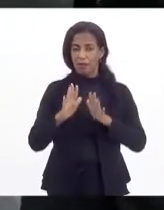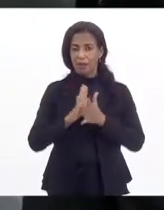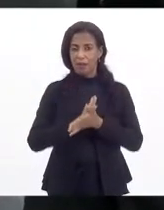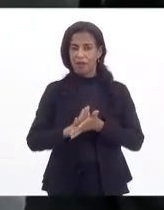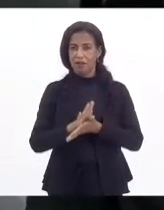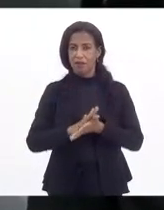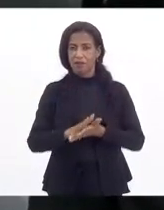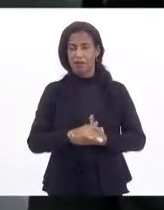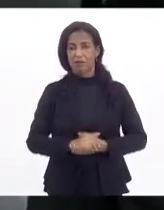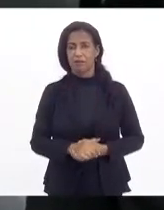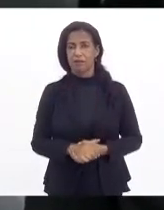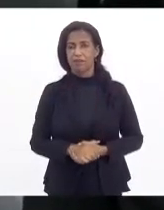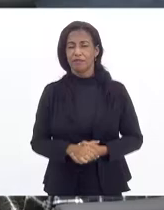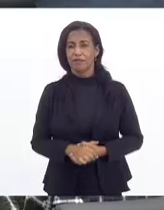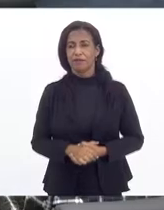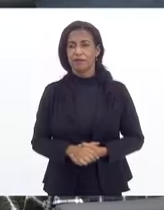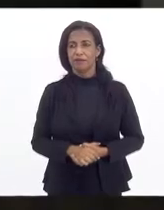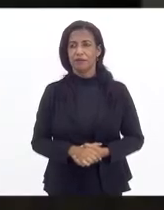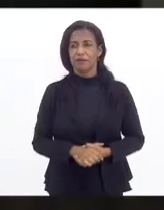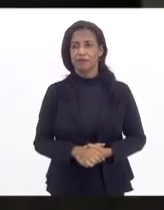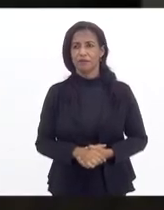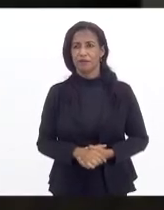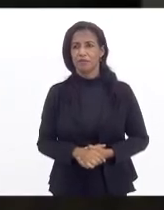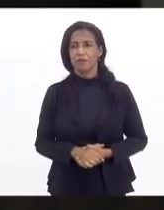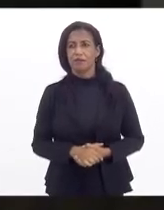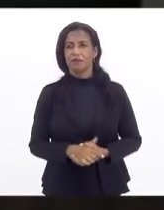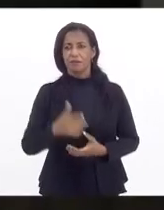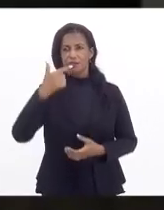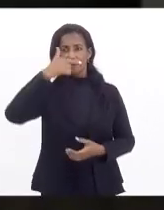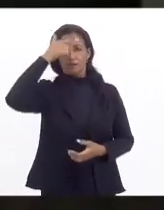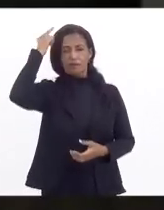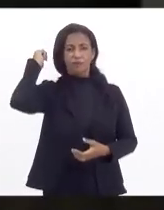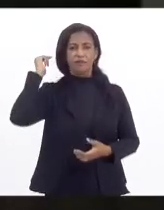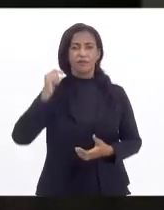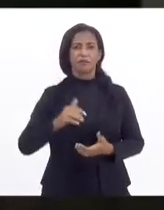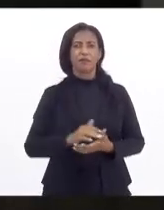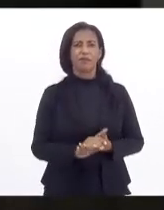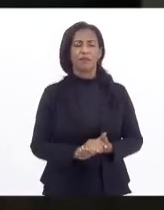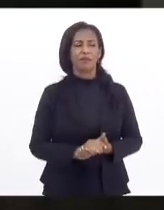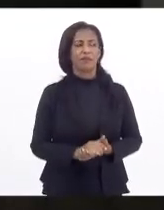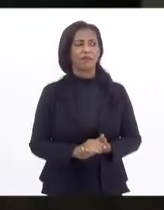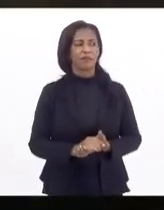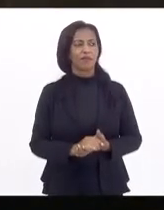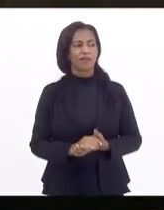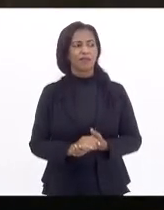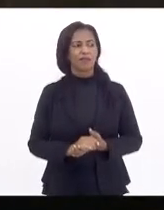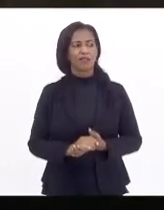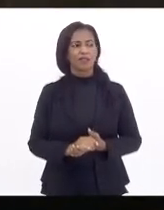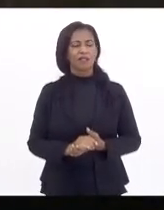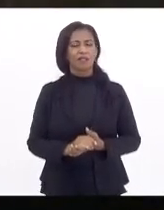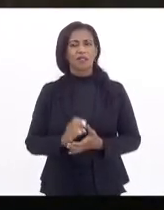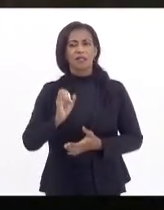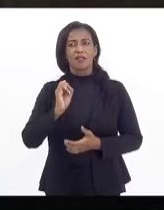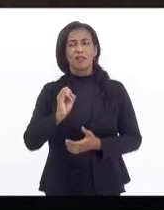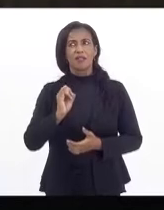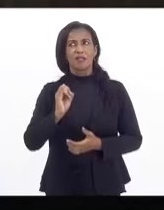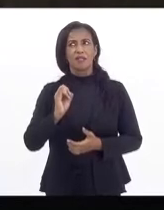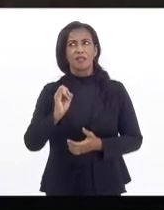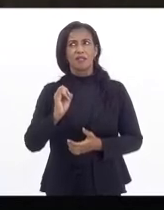senhor pense nisso também. Obrigado. Okay. Registrado. Deputado Luiz Paulo. Senhor presidente, salvo erro de memória,